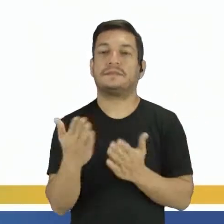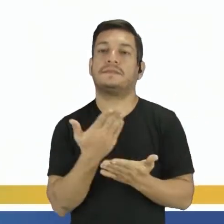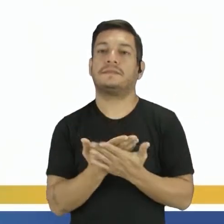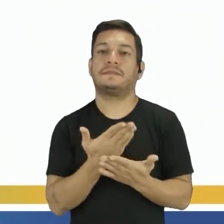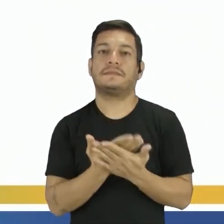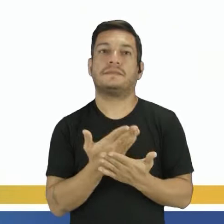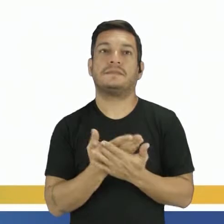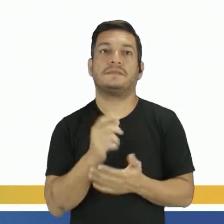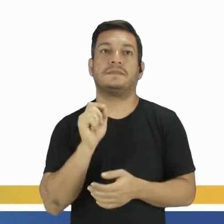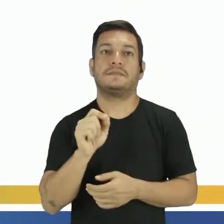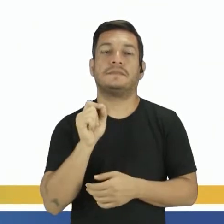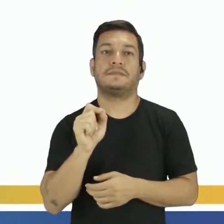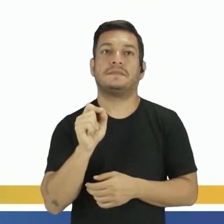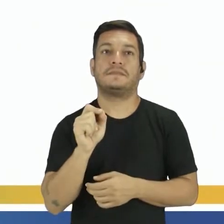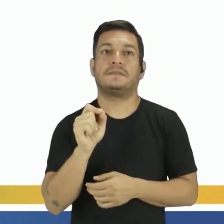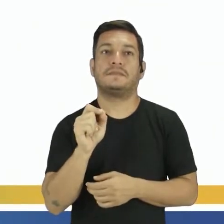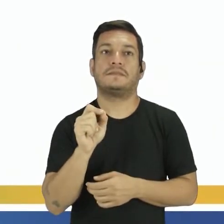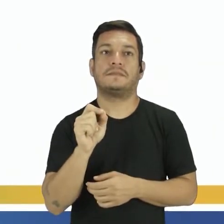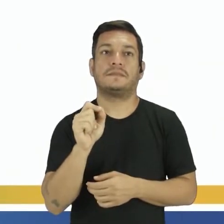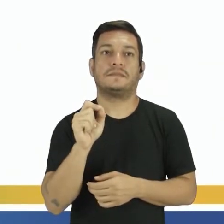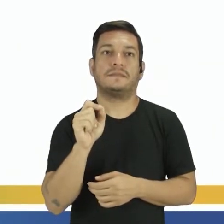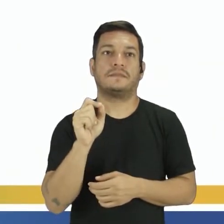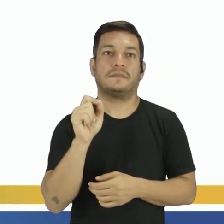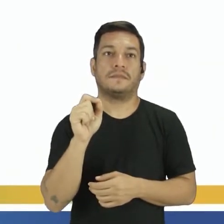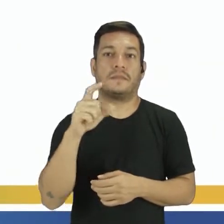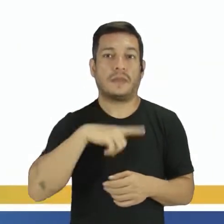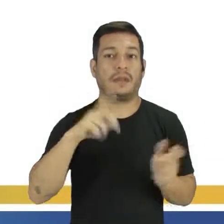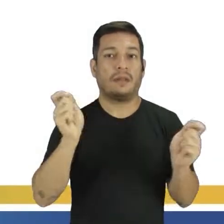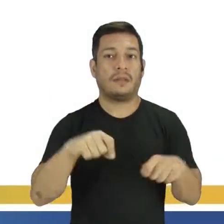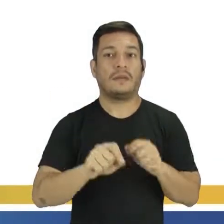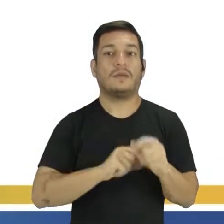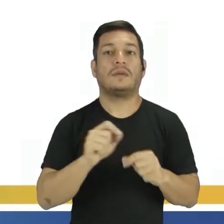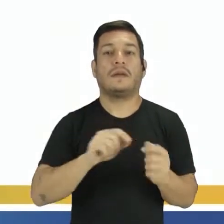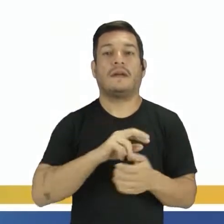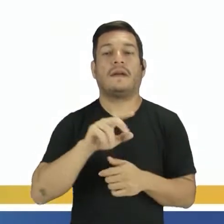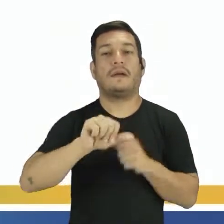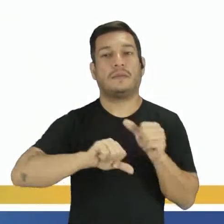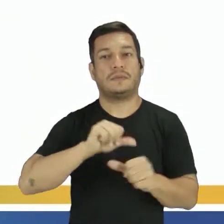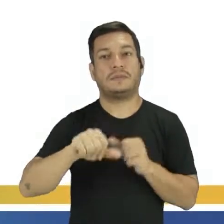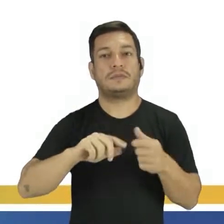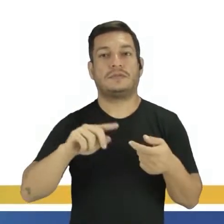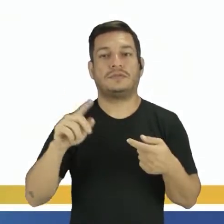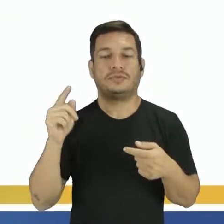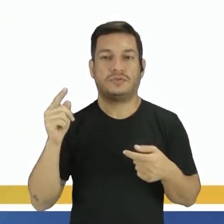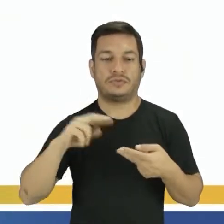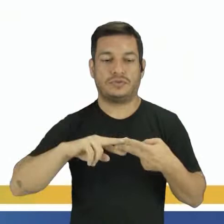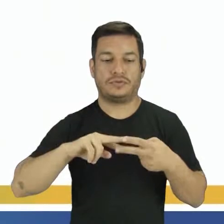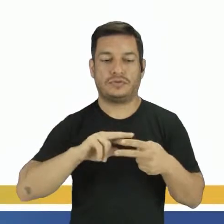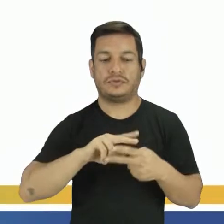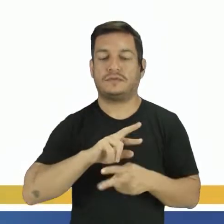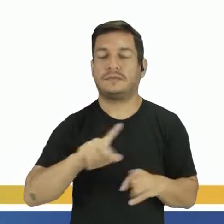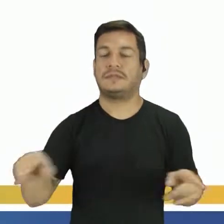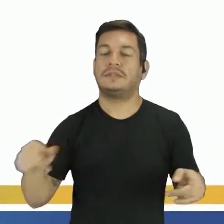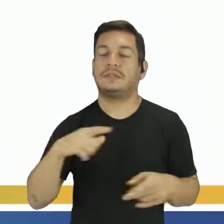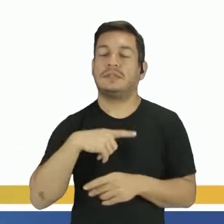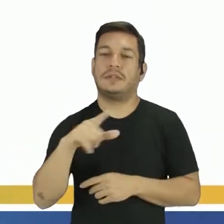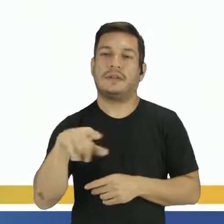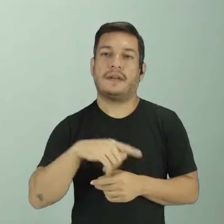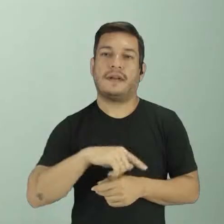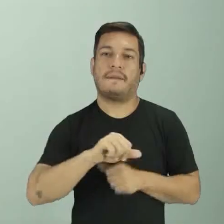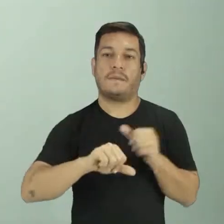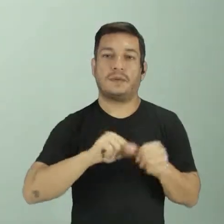hoje também, importantíssimo porque ele permite a variabilidade genética, né? Professor, o que é